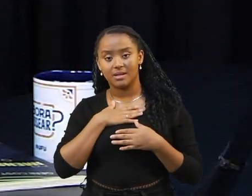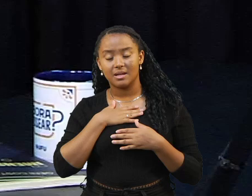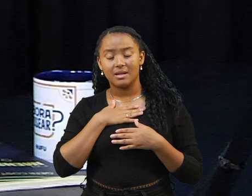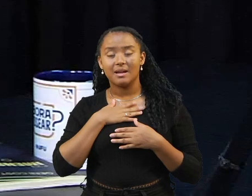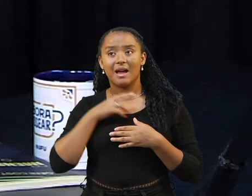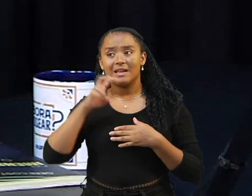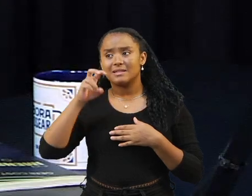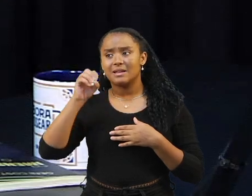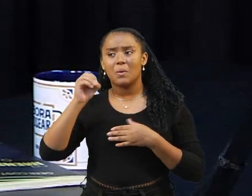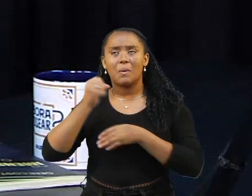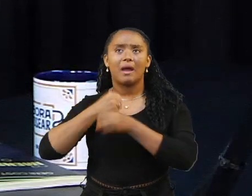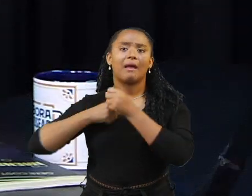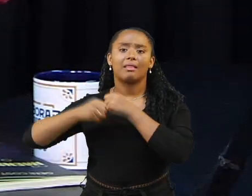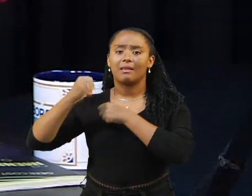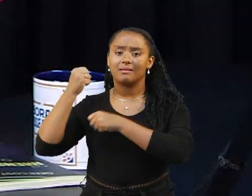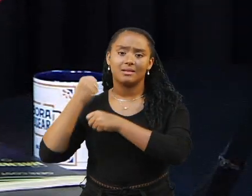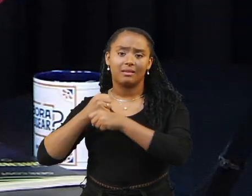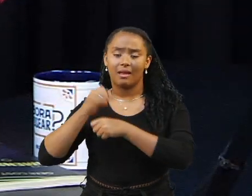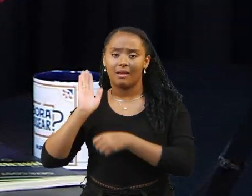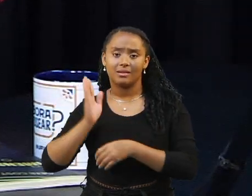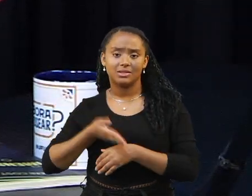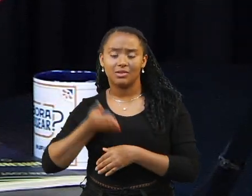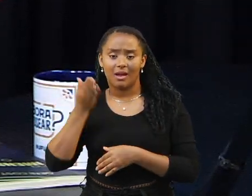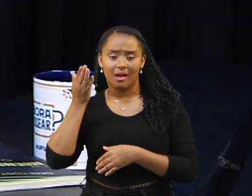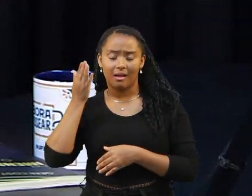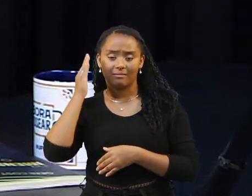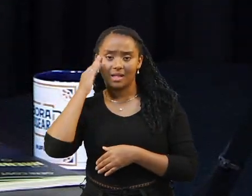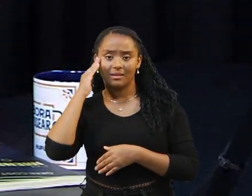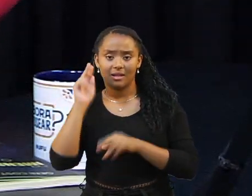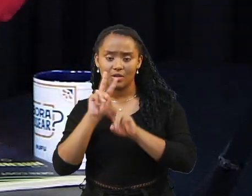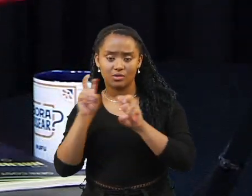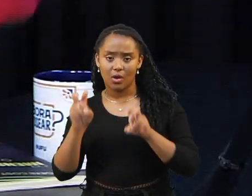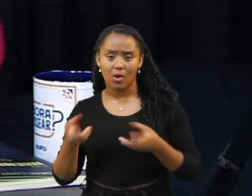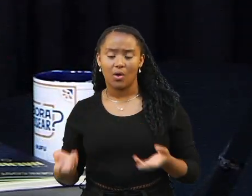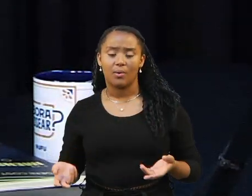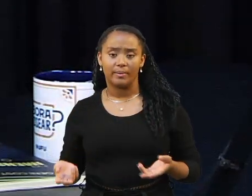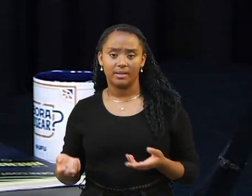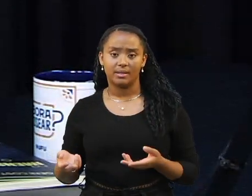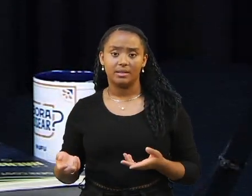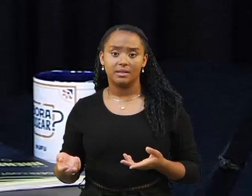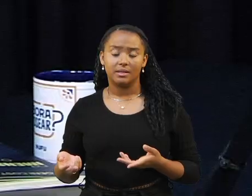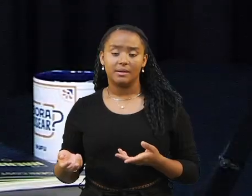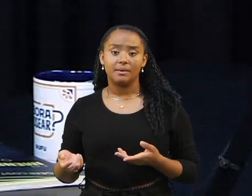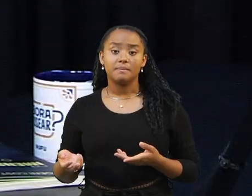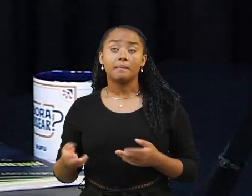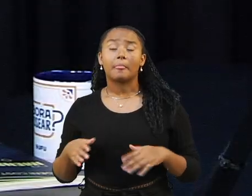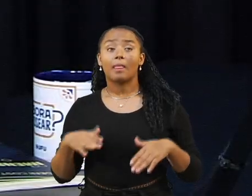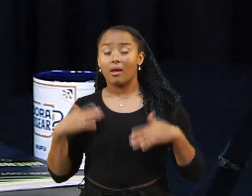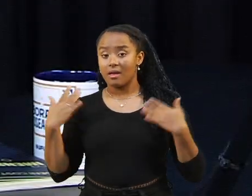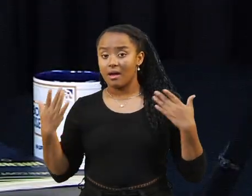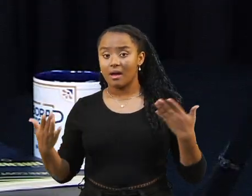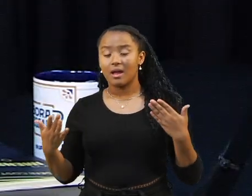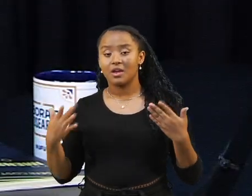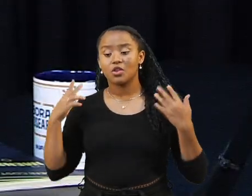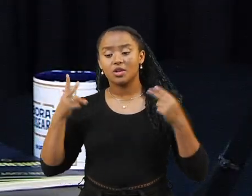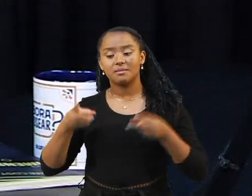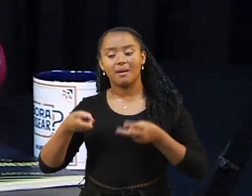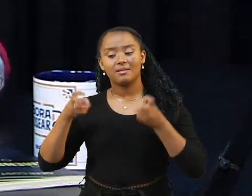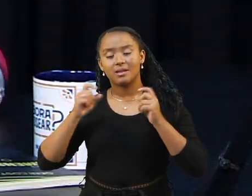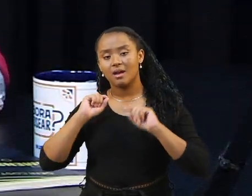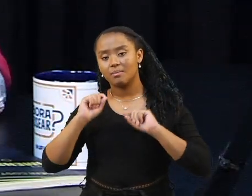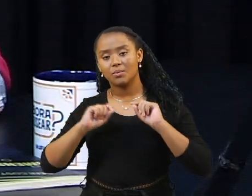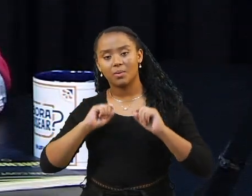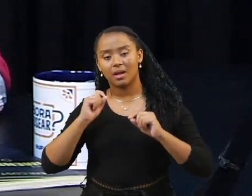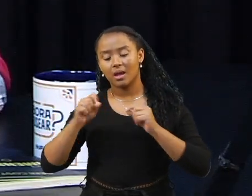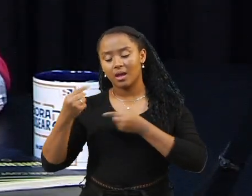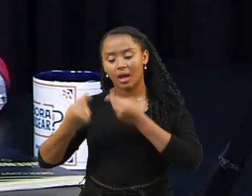há pelo menos uns 50 anos atrás, se prevendo para essa atualidade. E aí a gente